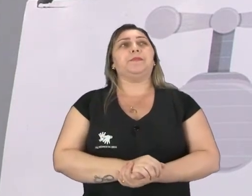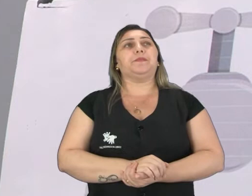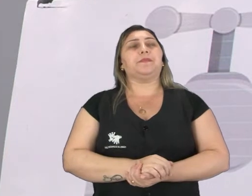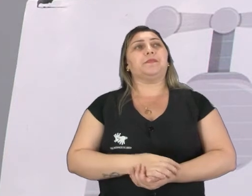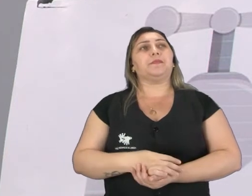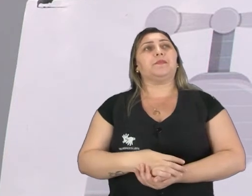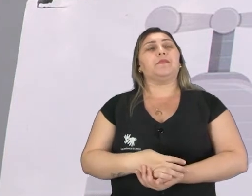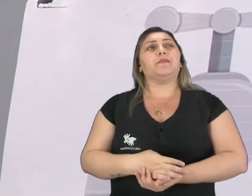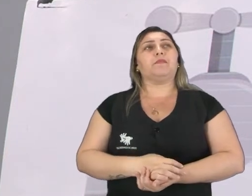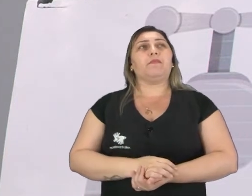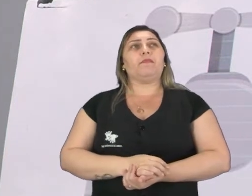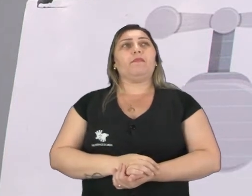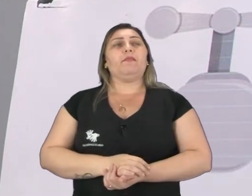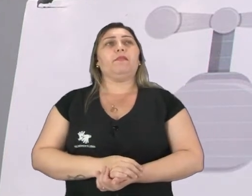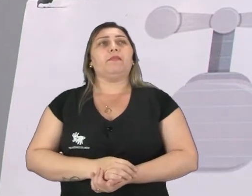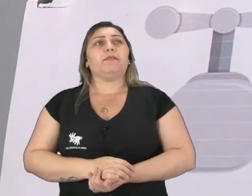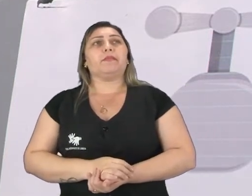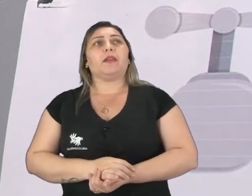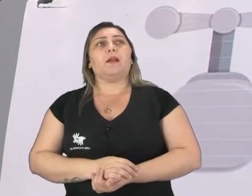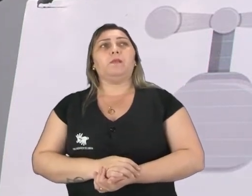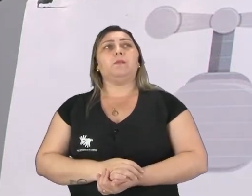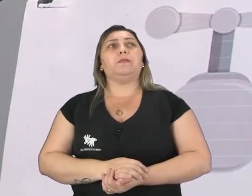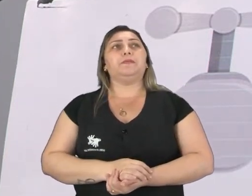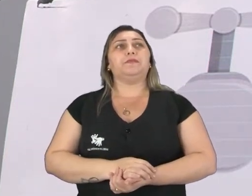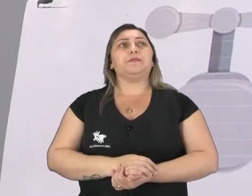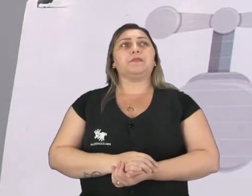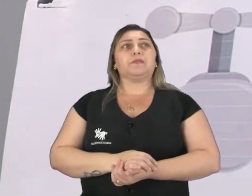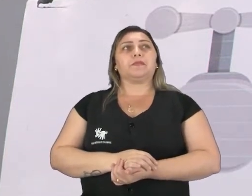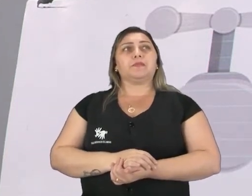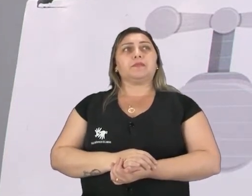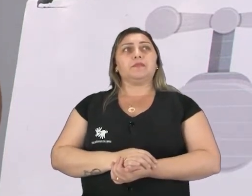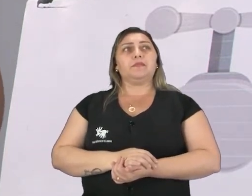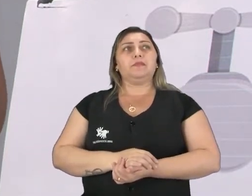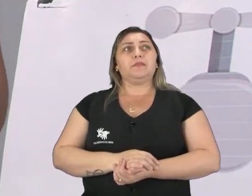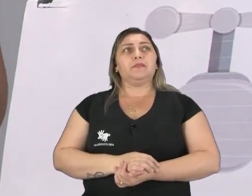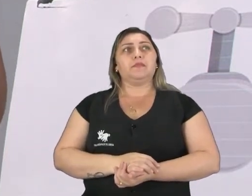Vamos ver uma outra aqui, ó.